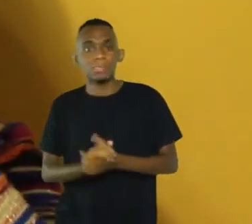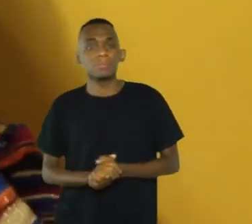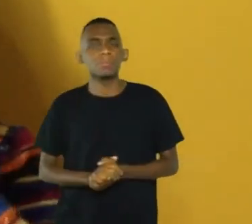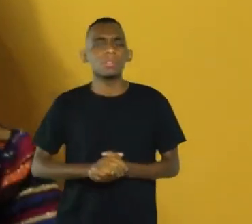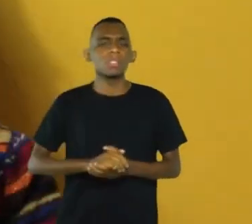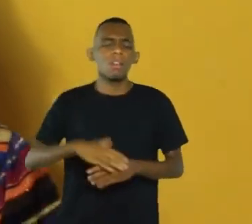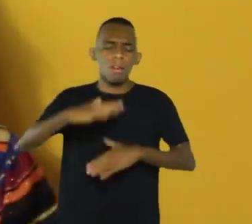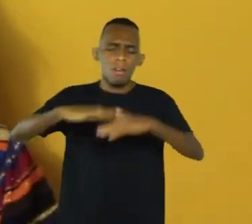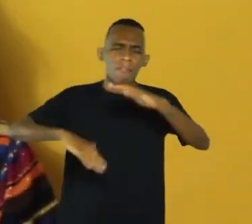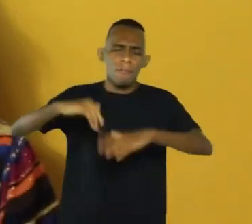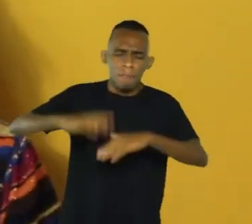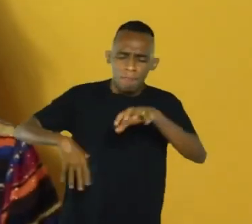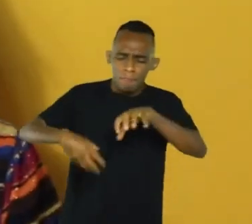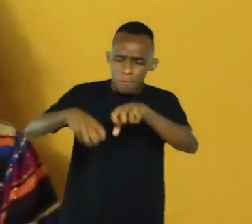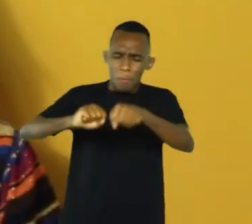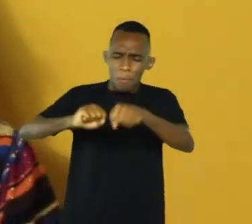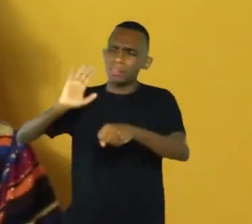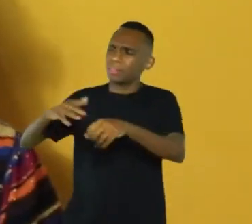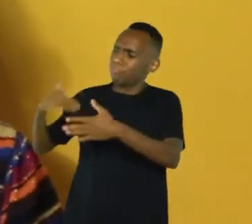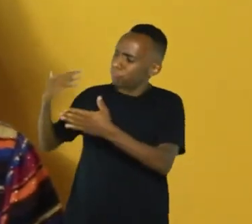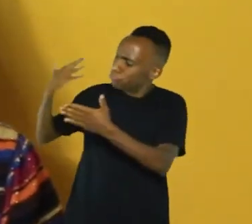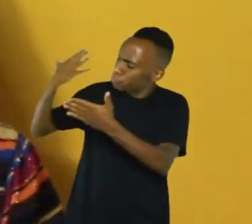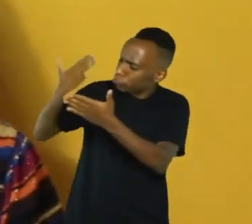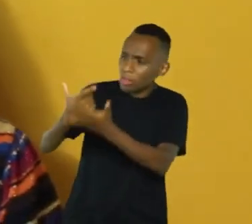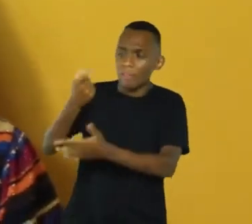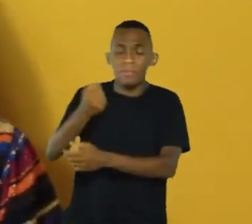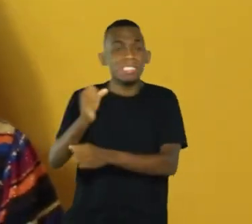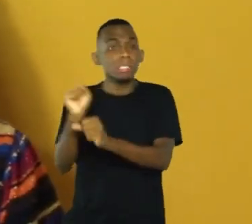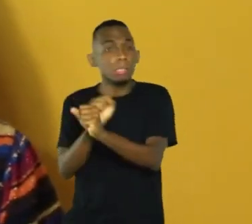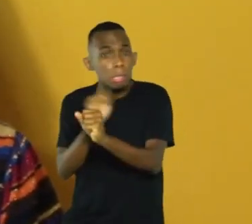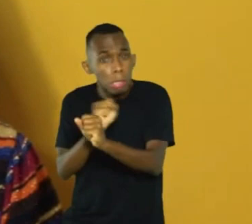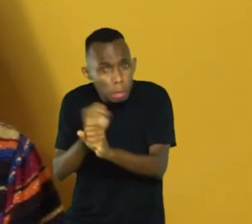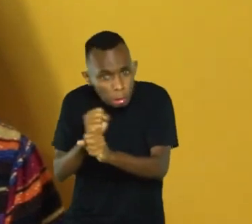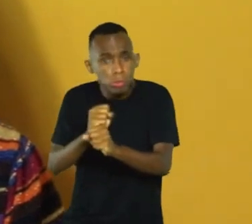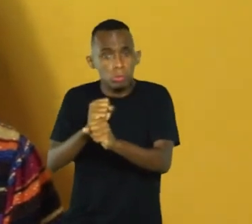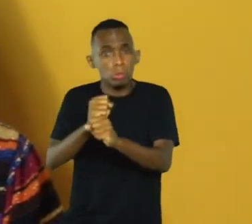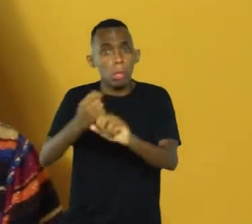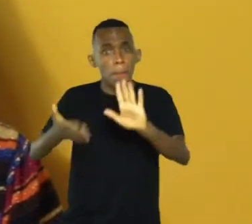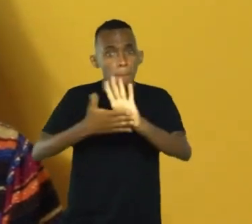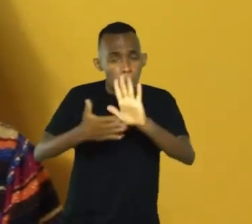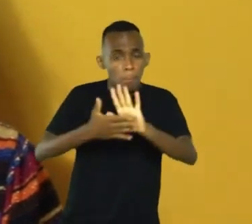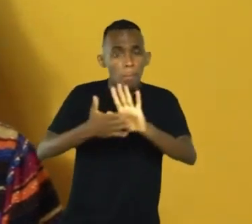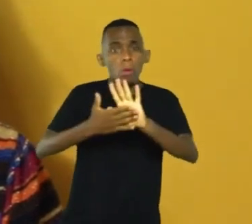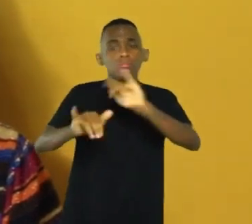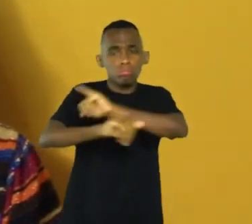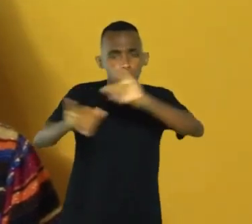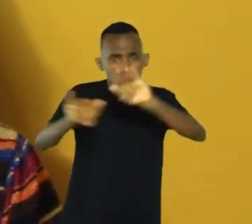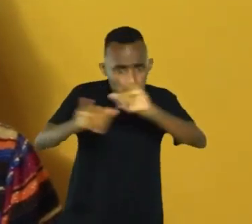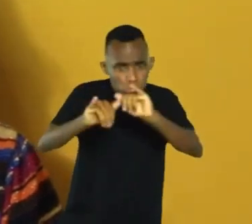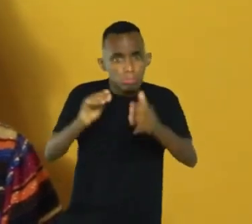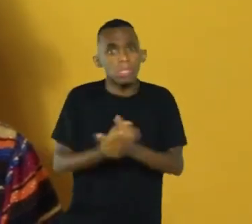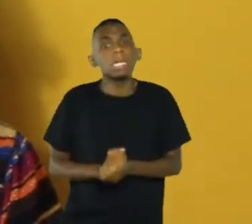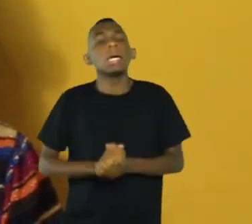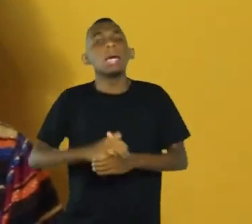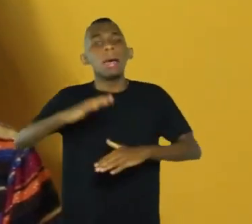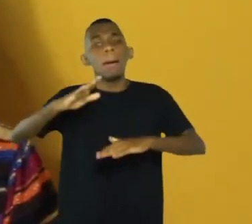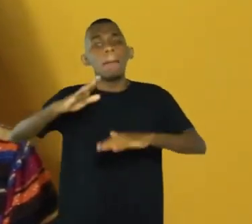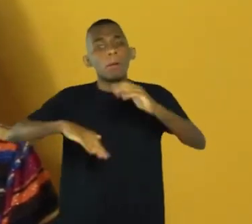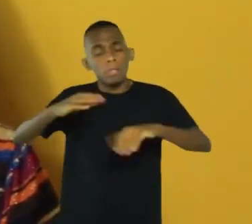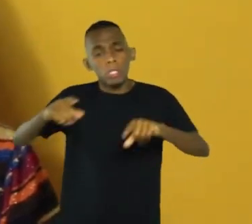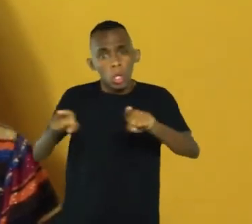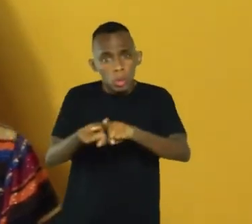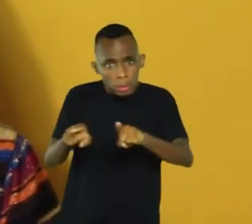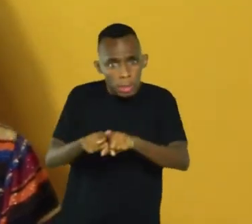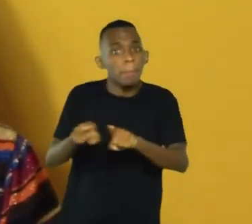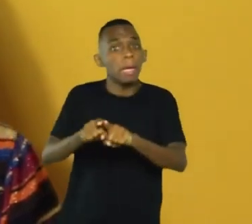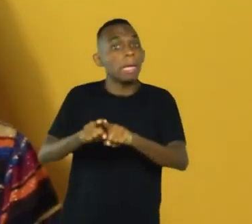20 anos de experiência na criação de campanhas publicitárias, ela assina colunas na revista Vida Simples e na Rádio Band News